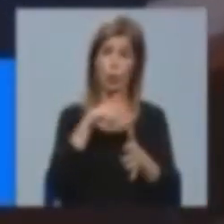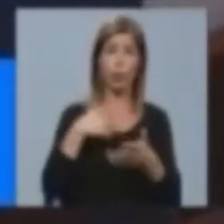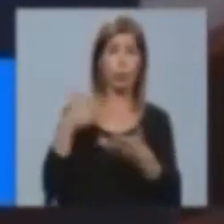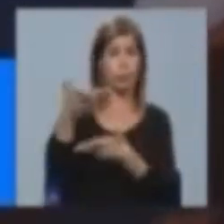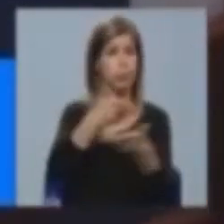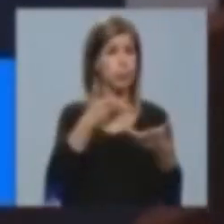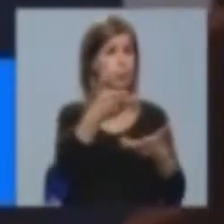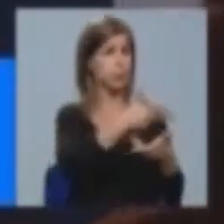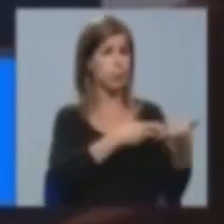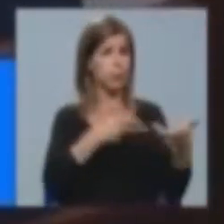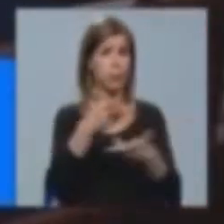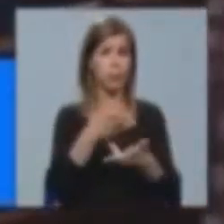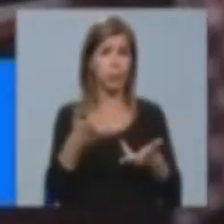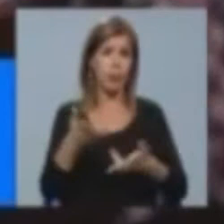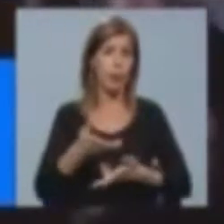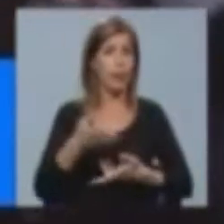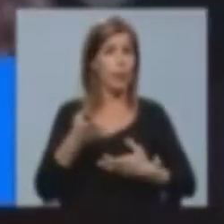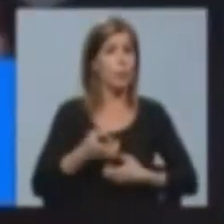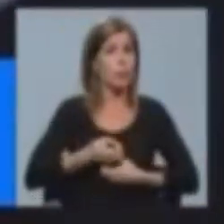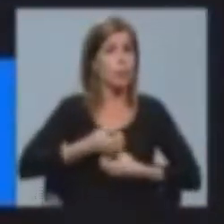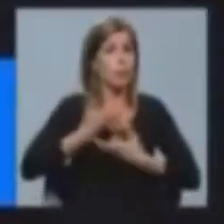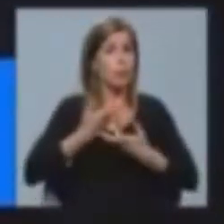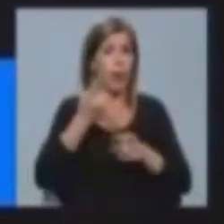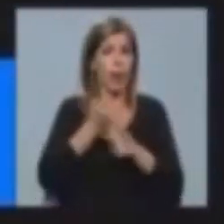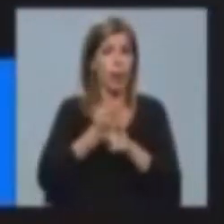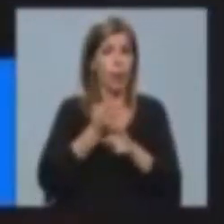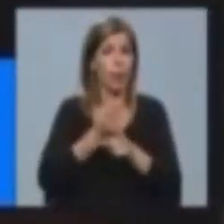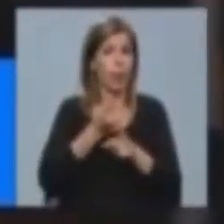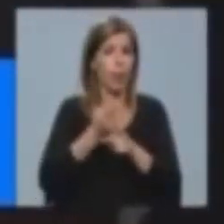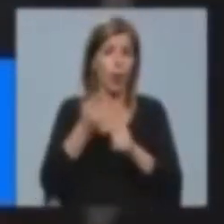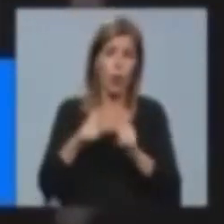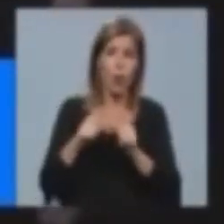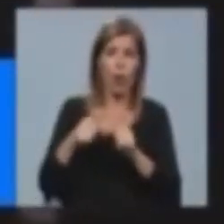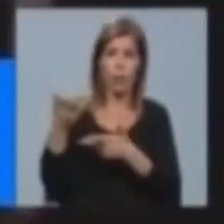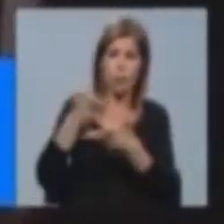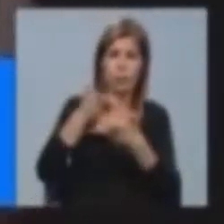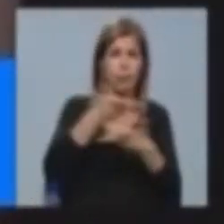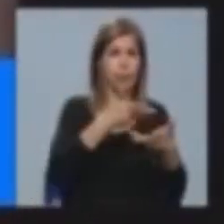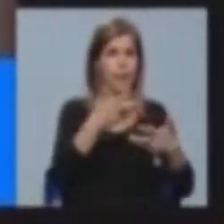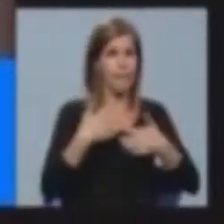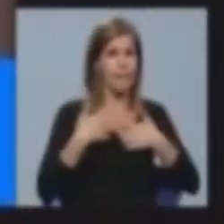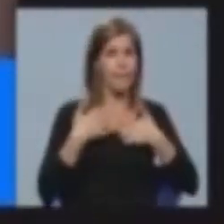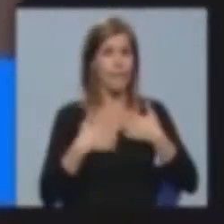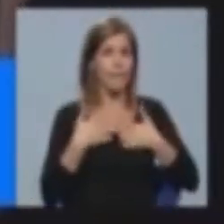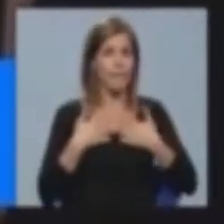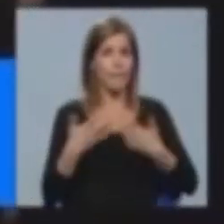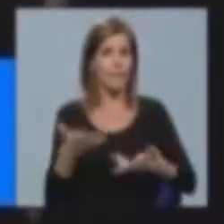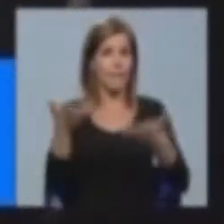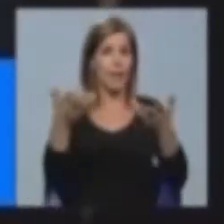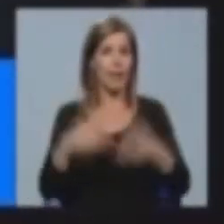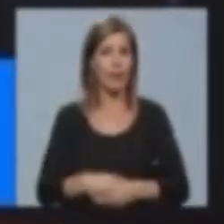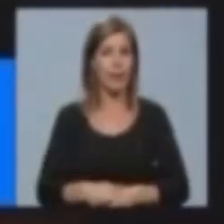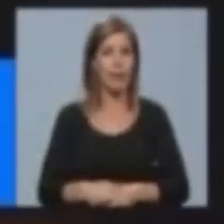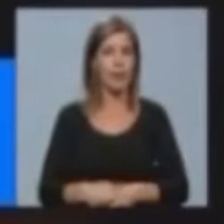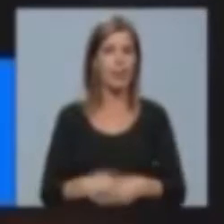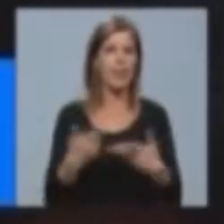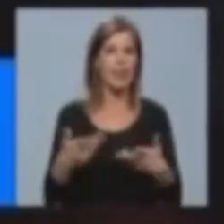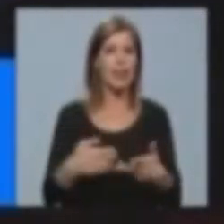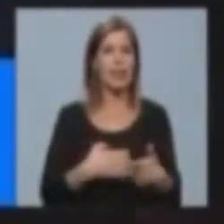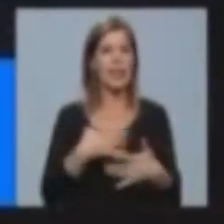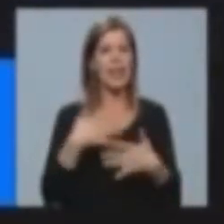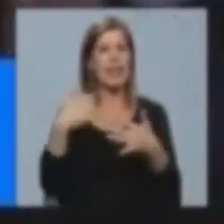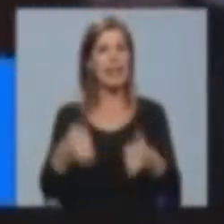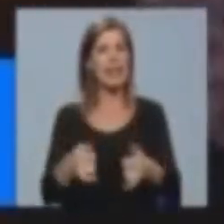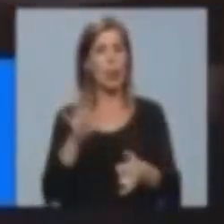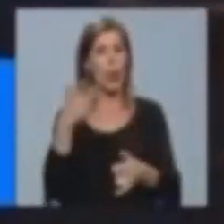desse espírito e desse sentido de construtivo e de entusiasmo que nos une a todos. E aquele desconforto logo a seguir à visita